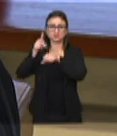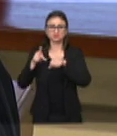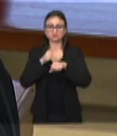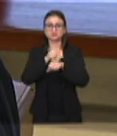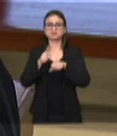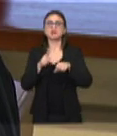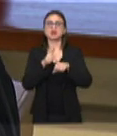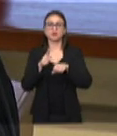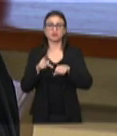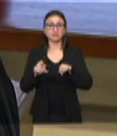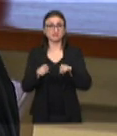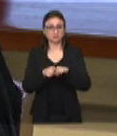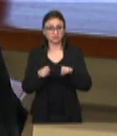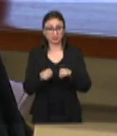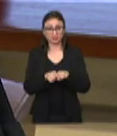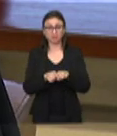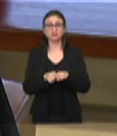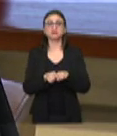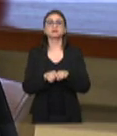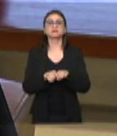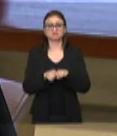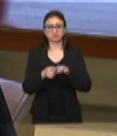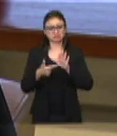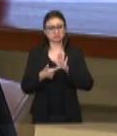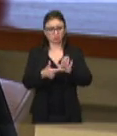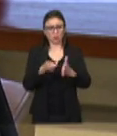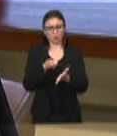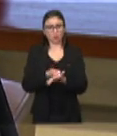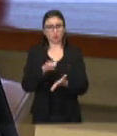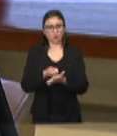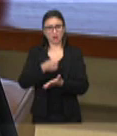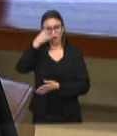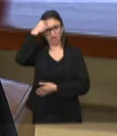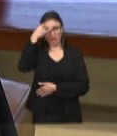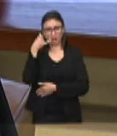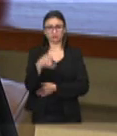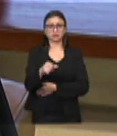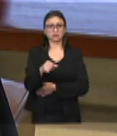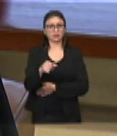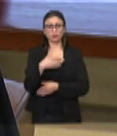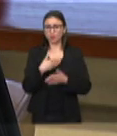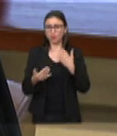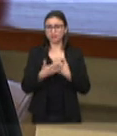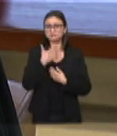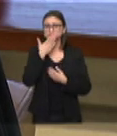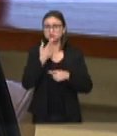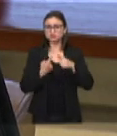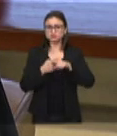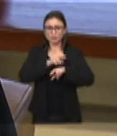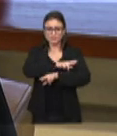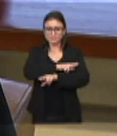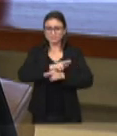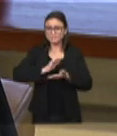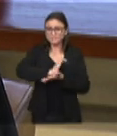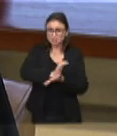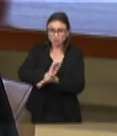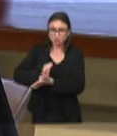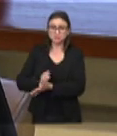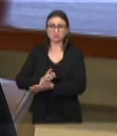aderiu o Estado brasileiro, impõem-lhe o dever de combater todas as formas de discriminação